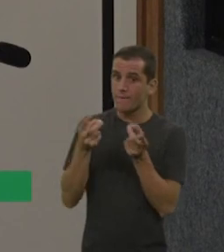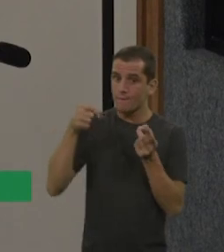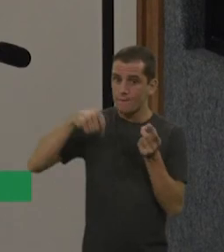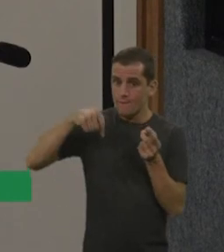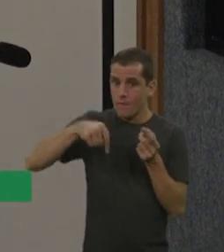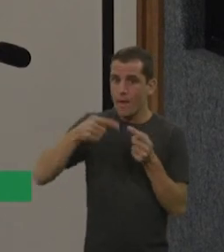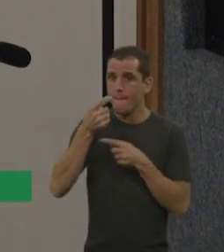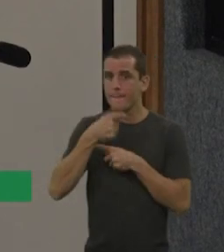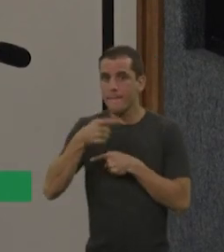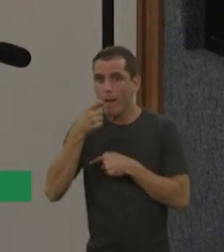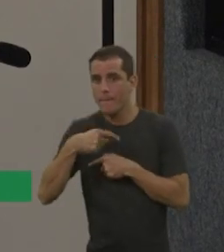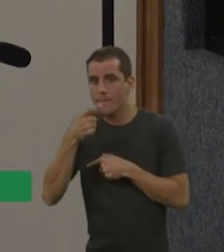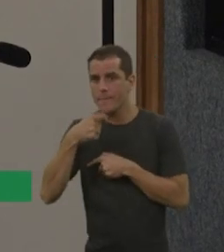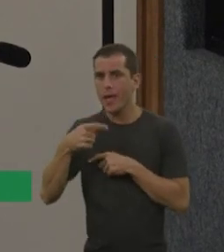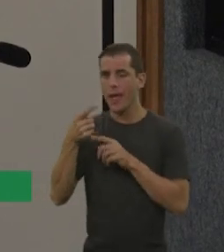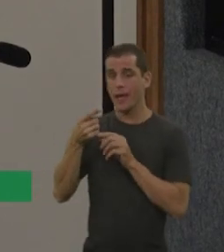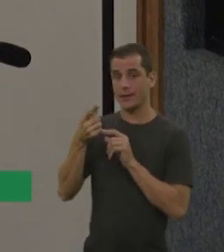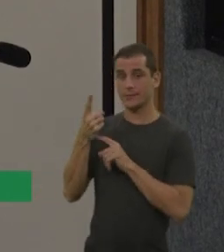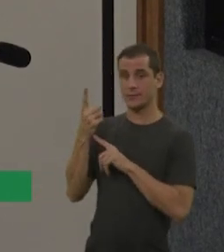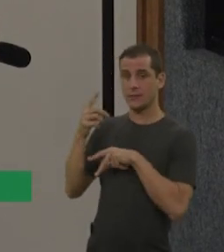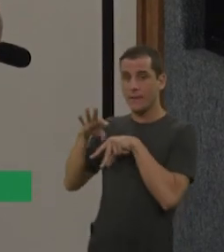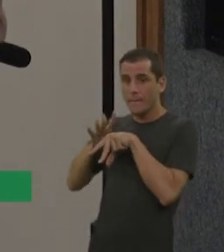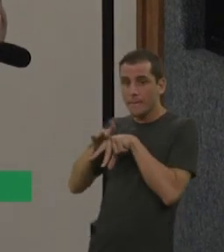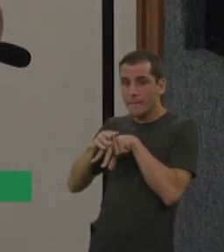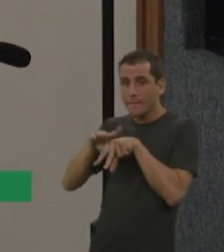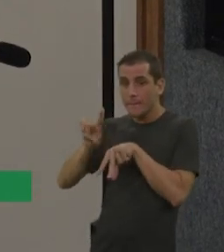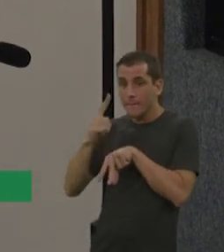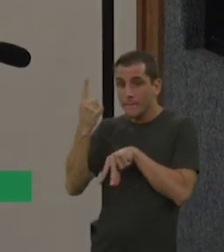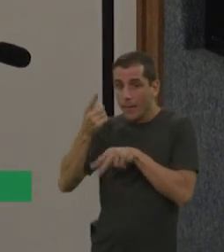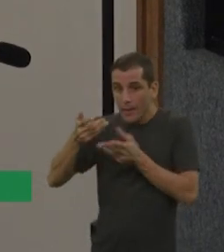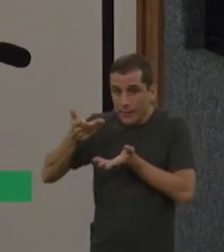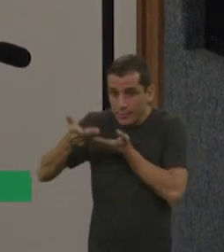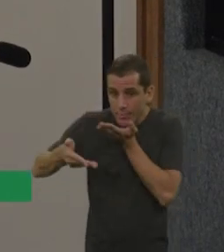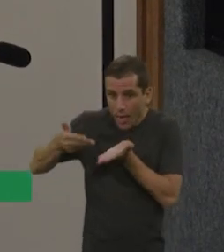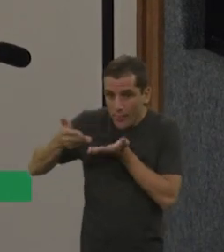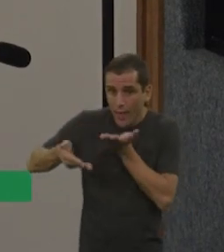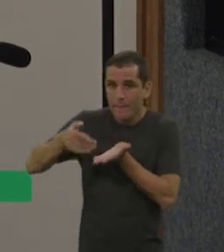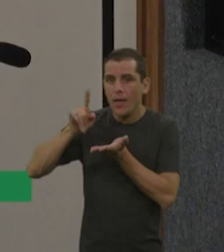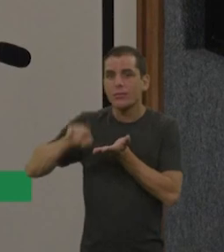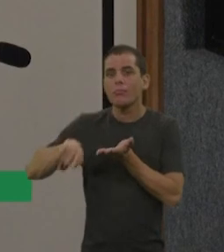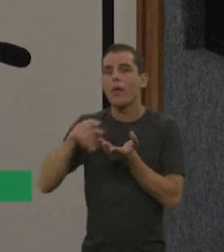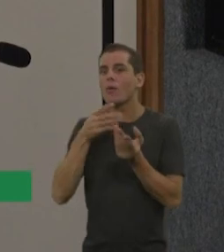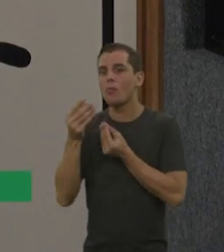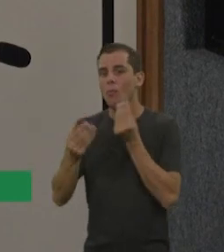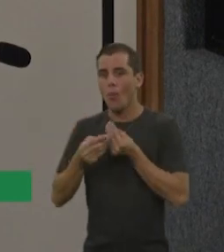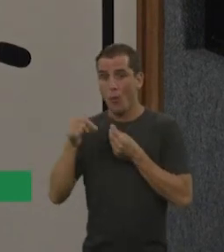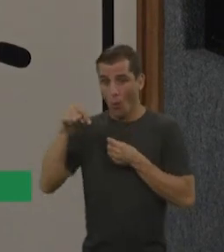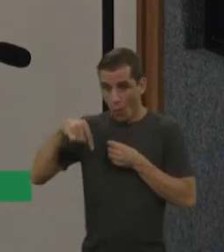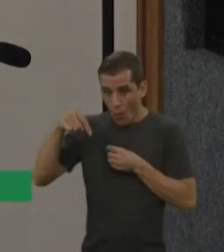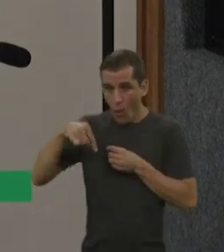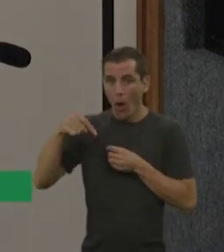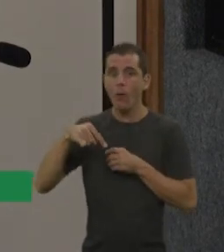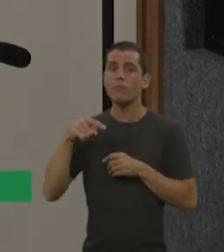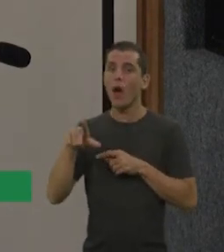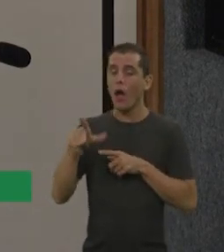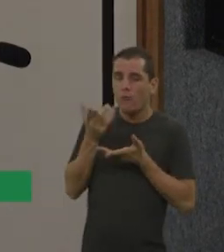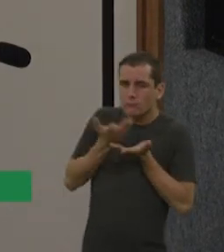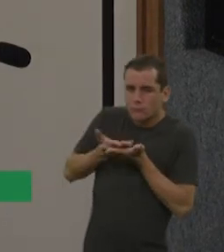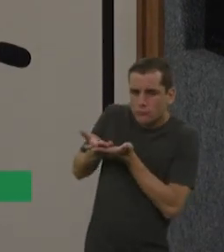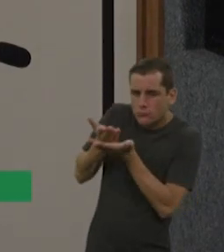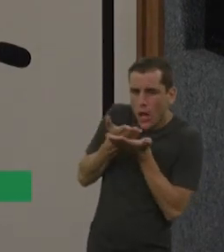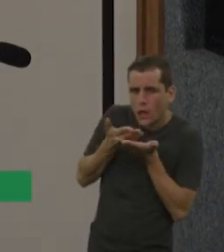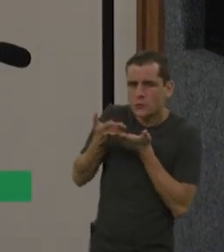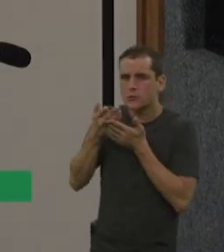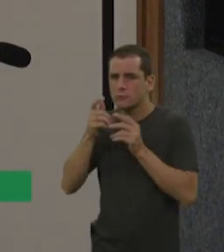2 semanas só, o primeiro paciente aqui. Essa infusão, foram feitos estudos, né, um